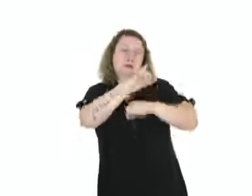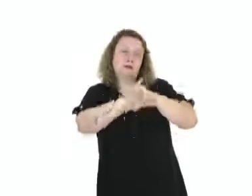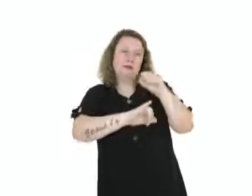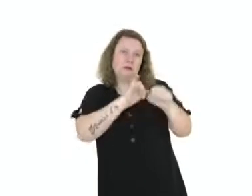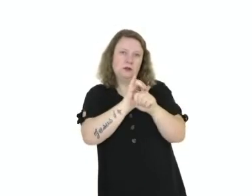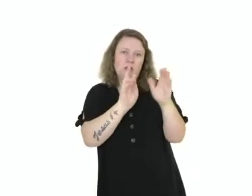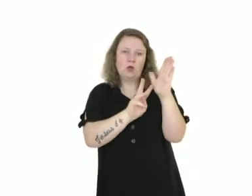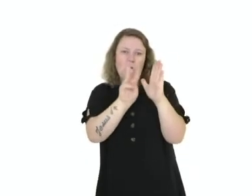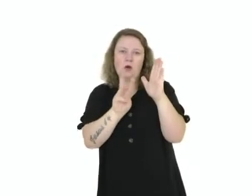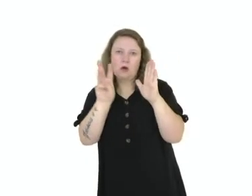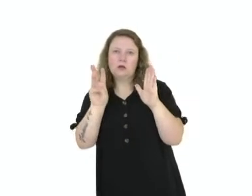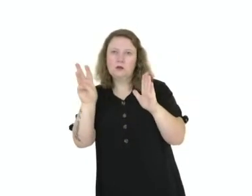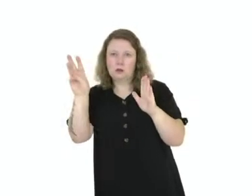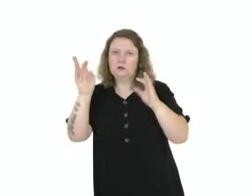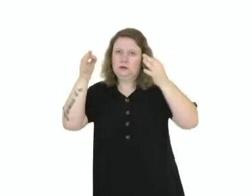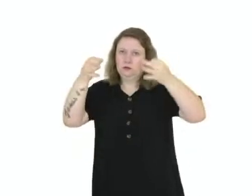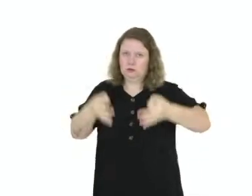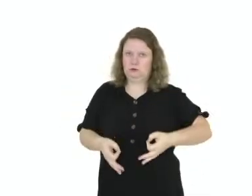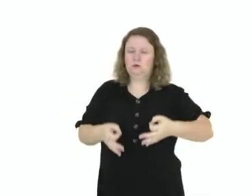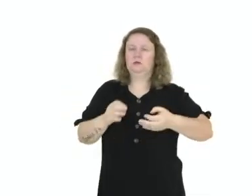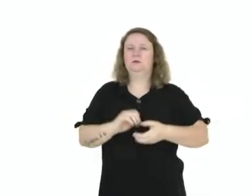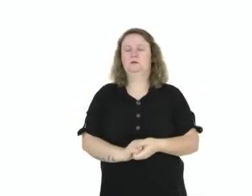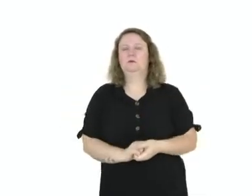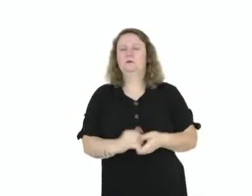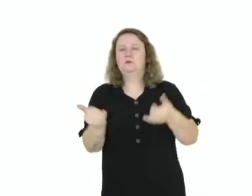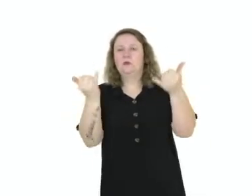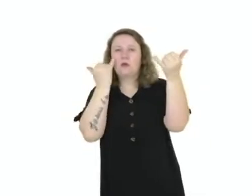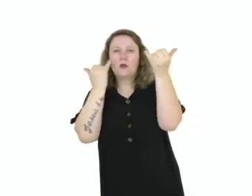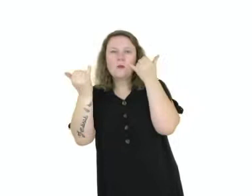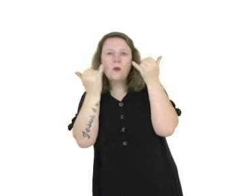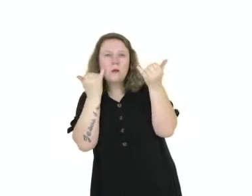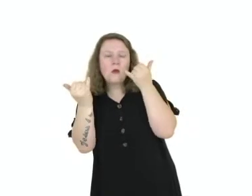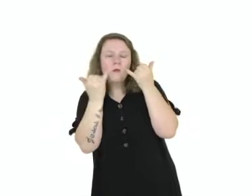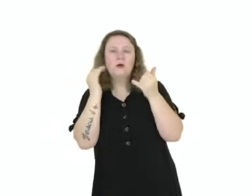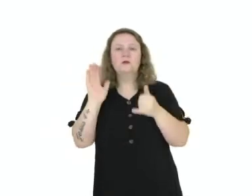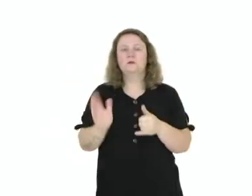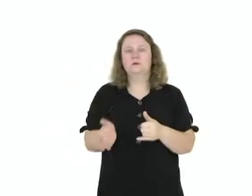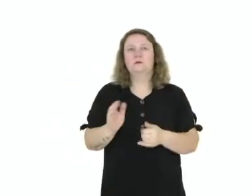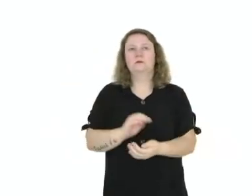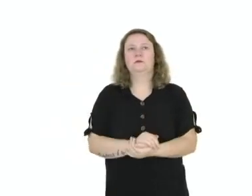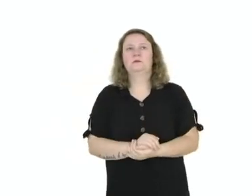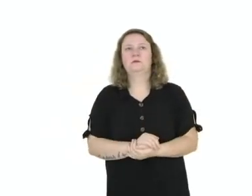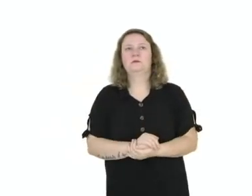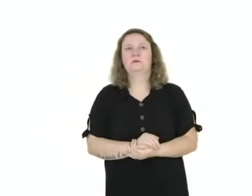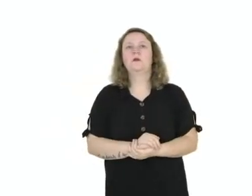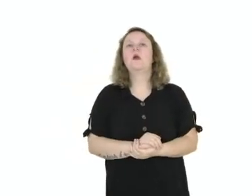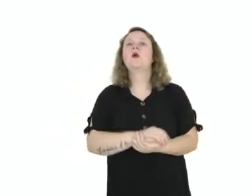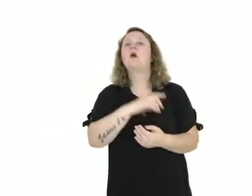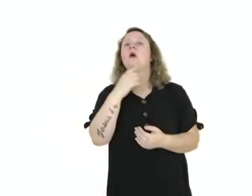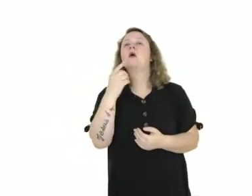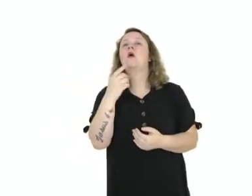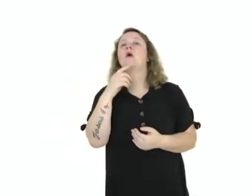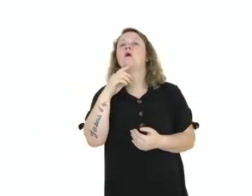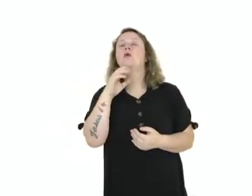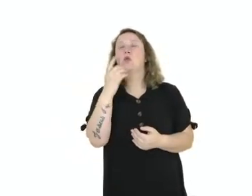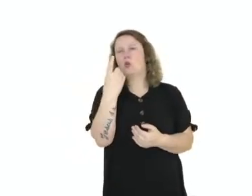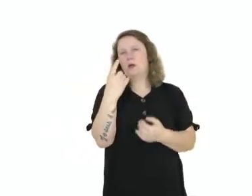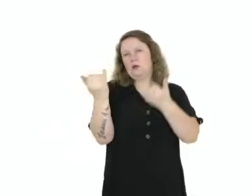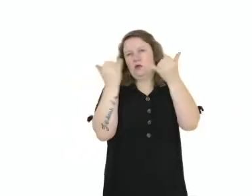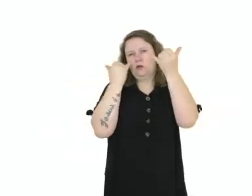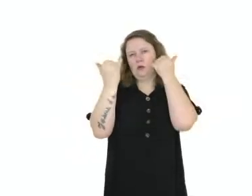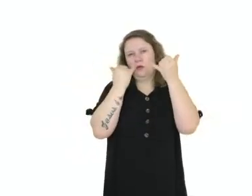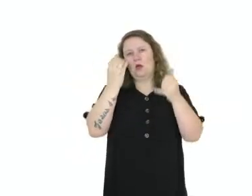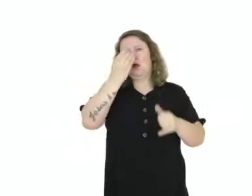por exemplo. Entre as notícias já analisadas estão uma de que frutas ingeridas em jejum